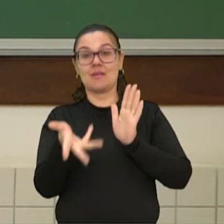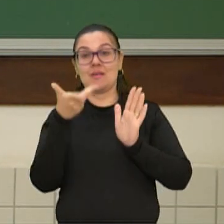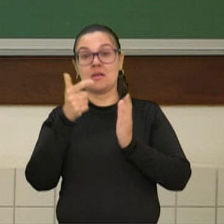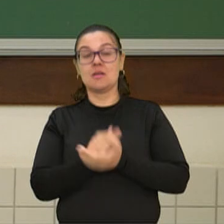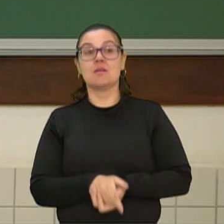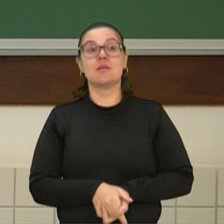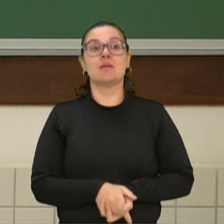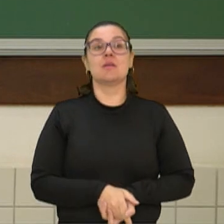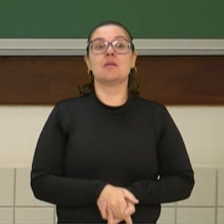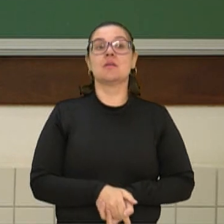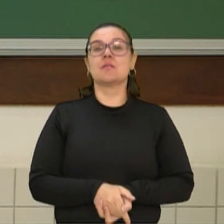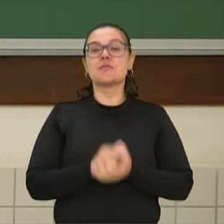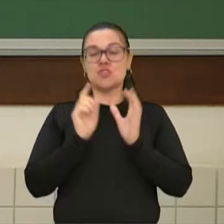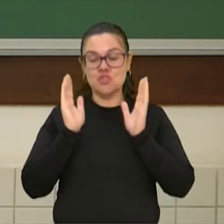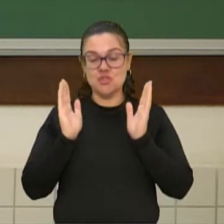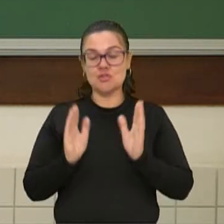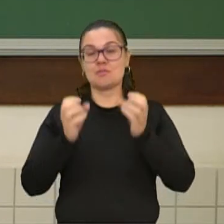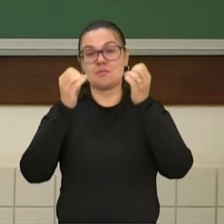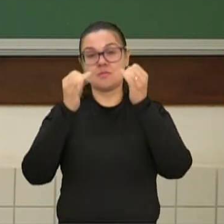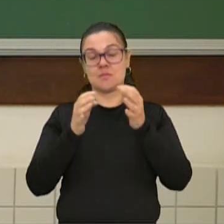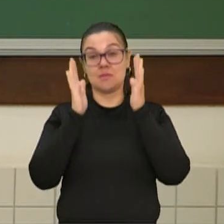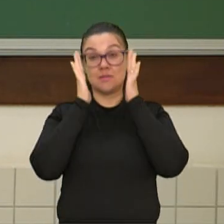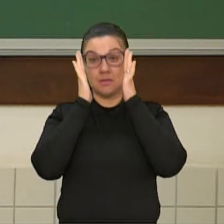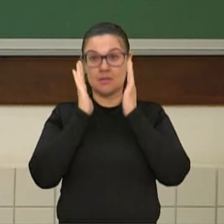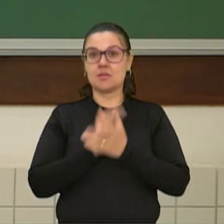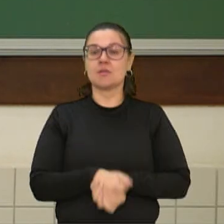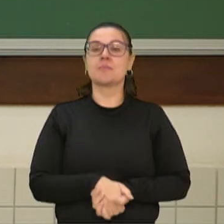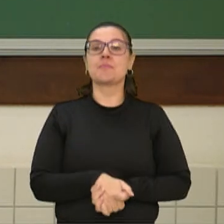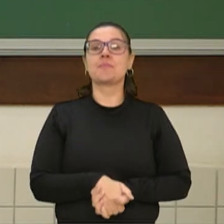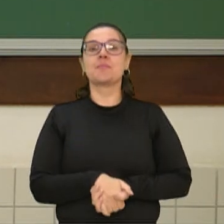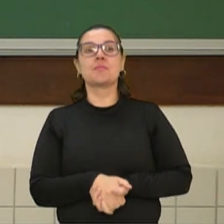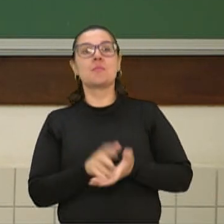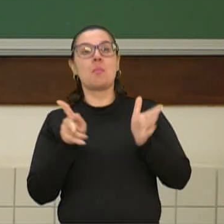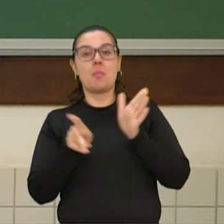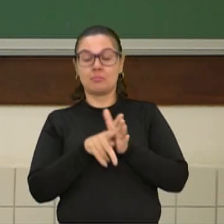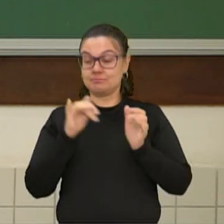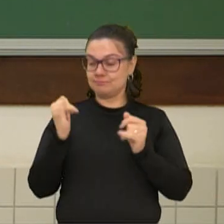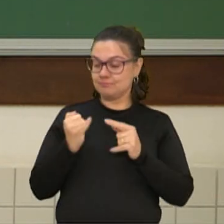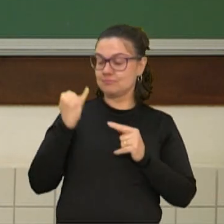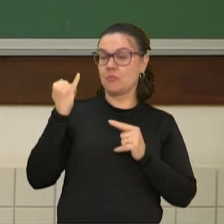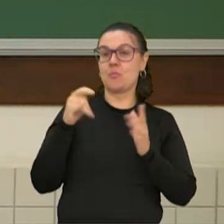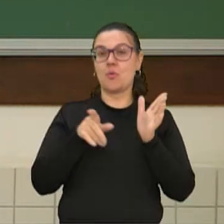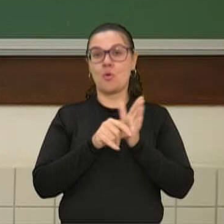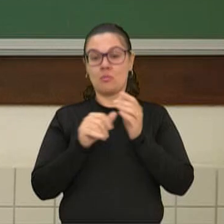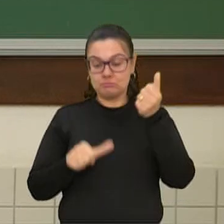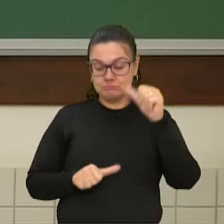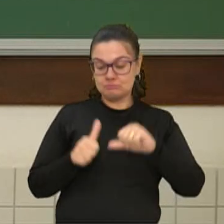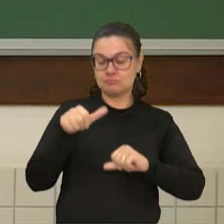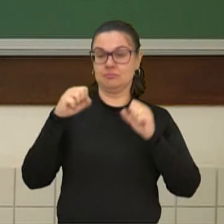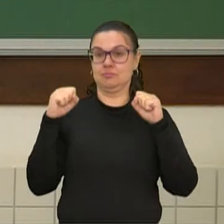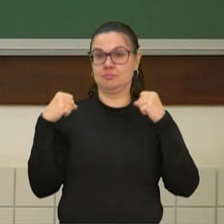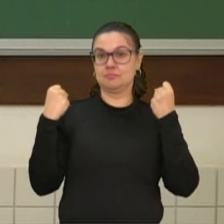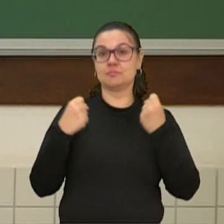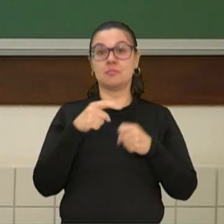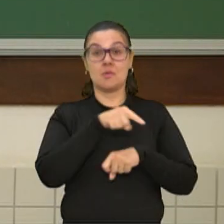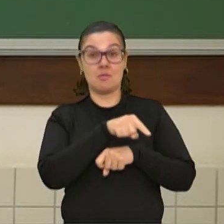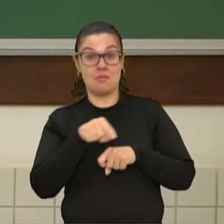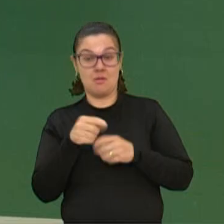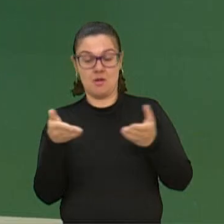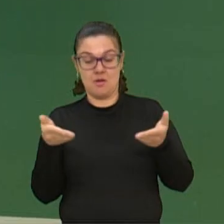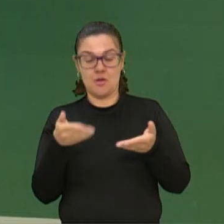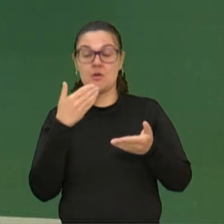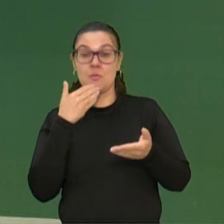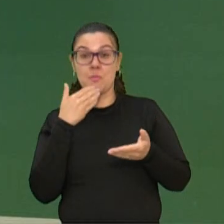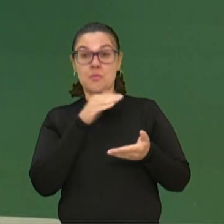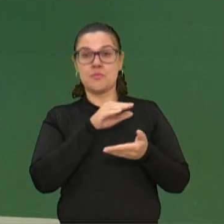uma questão sobre isso que a gente acabou de falar, né? Que é sobre a importância da avaliação física. Então, aqui eu peço